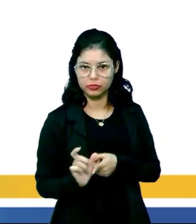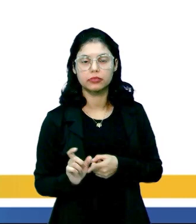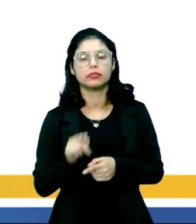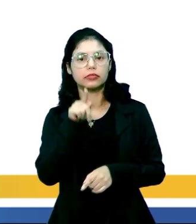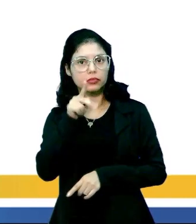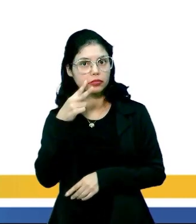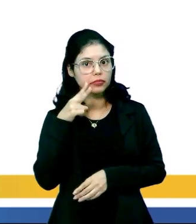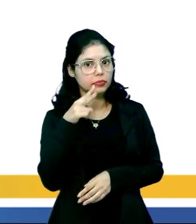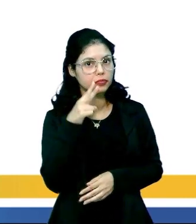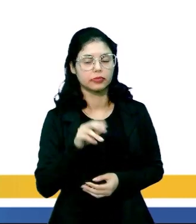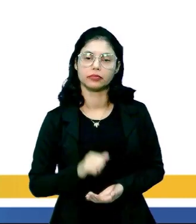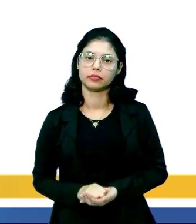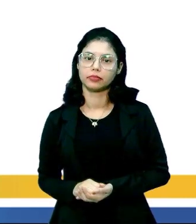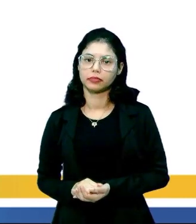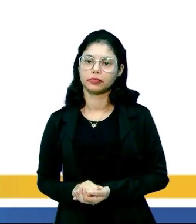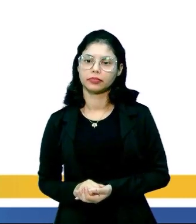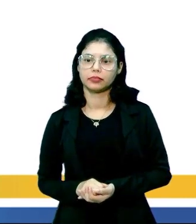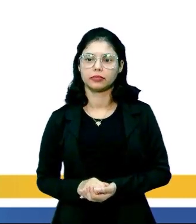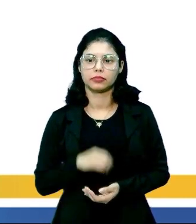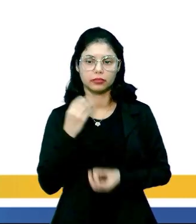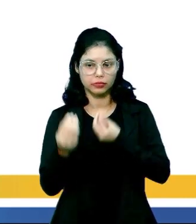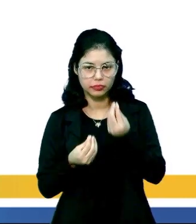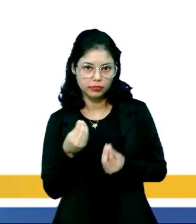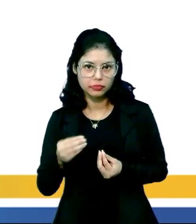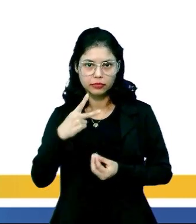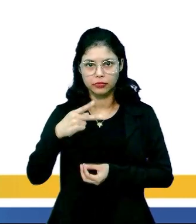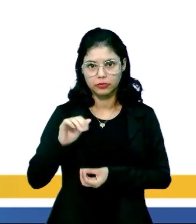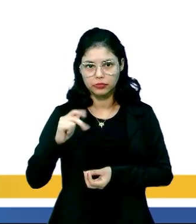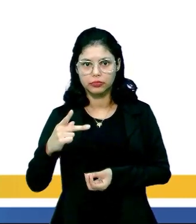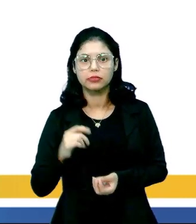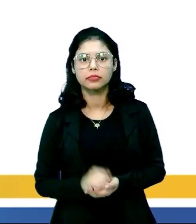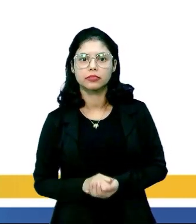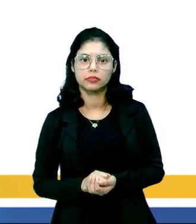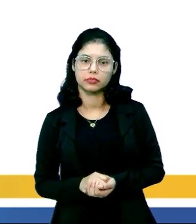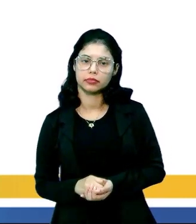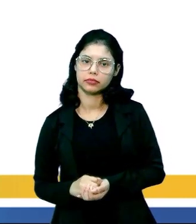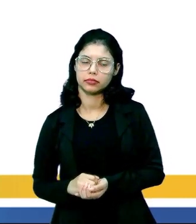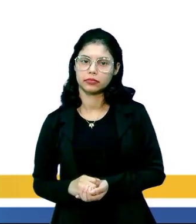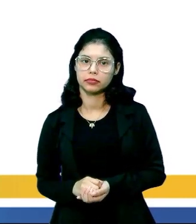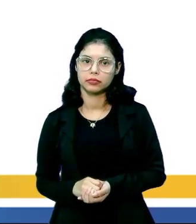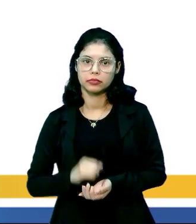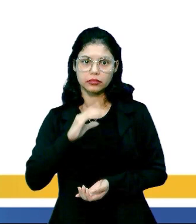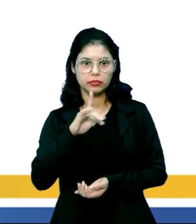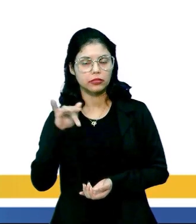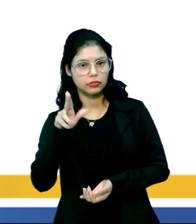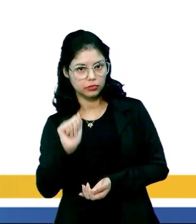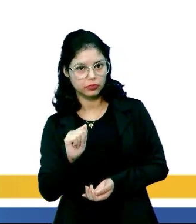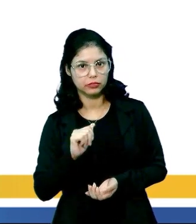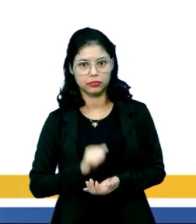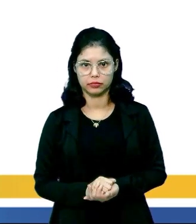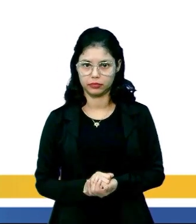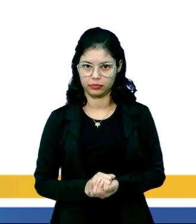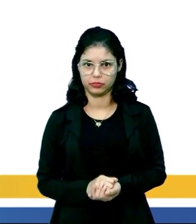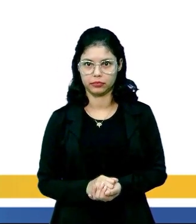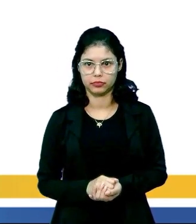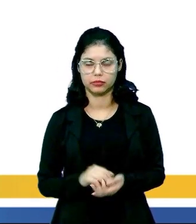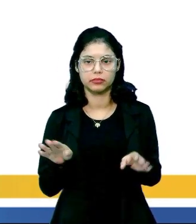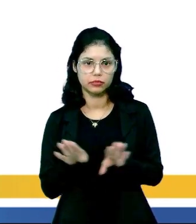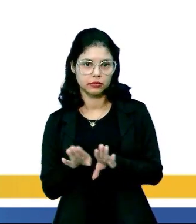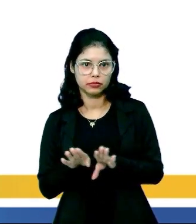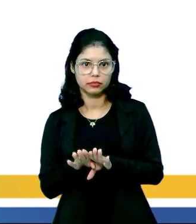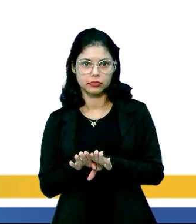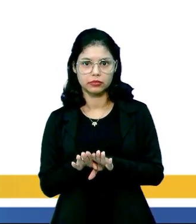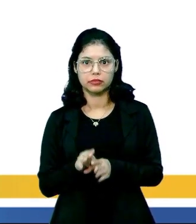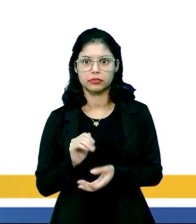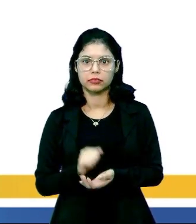para vocês observarem ok com a palavra pop nós temos ali o College Country também o